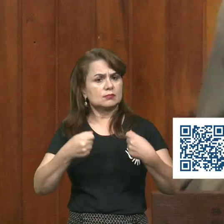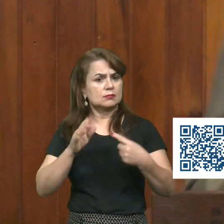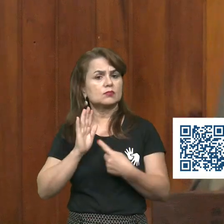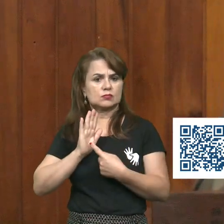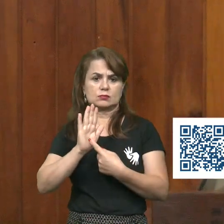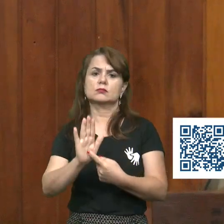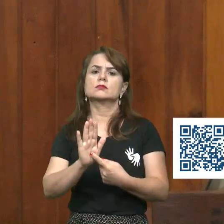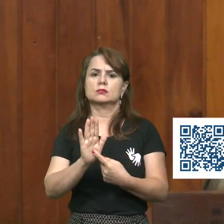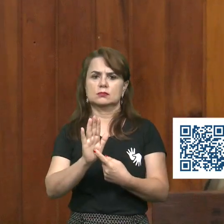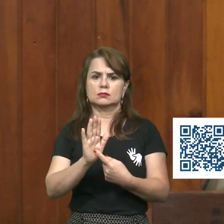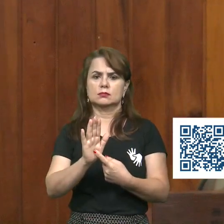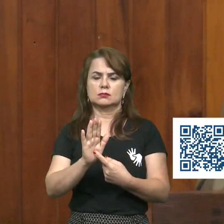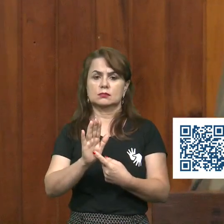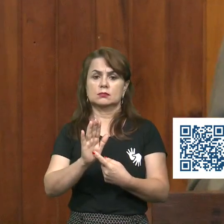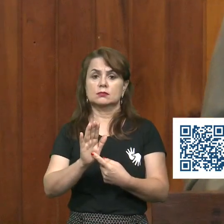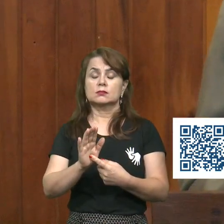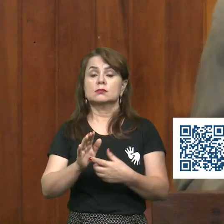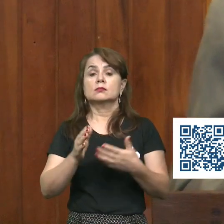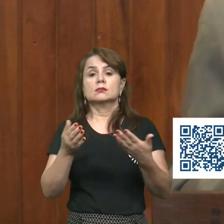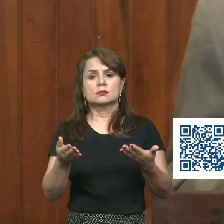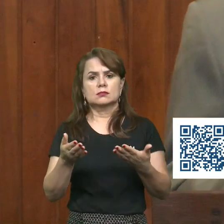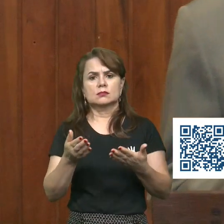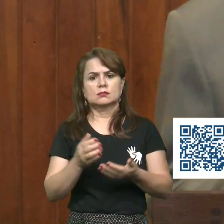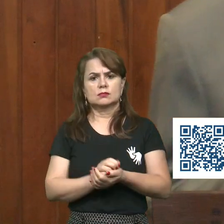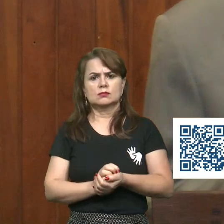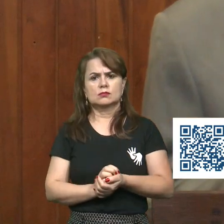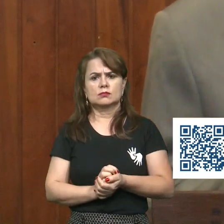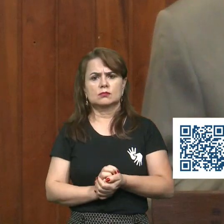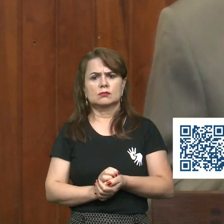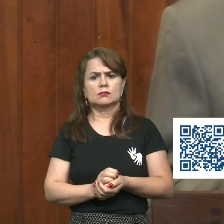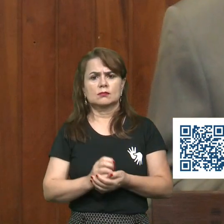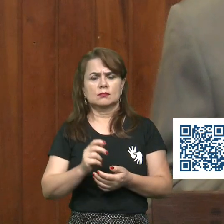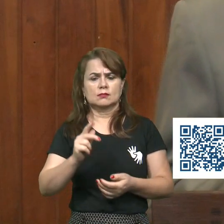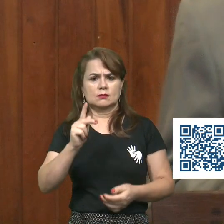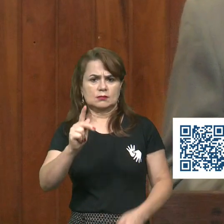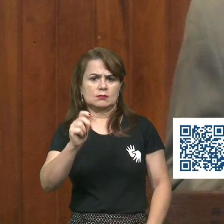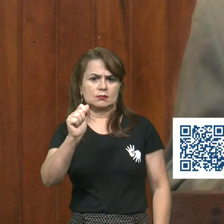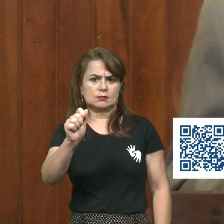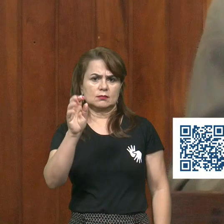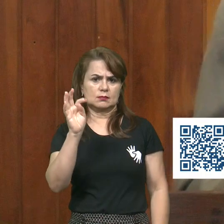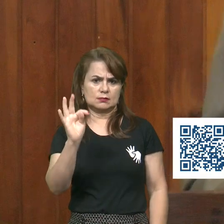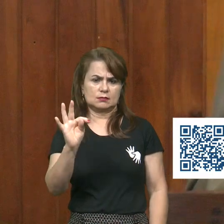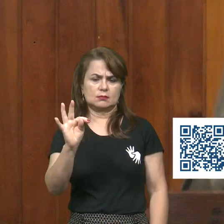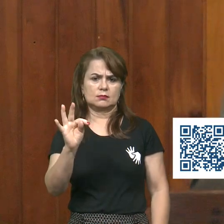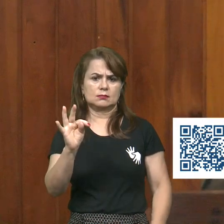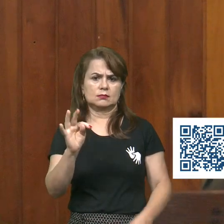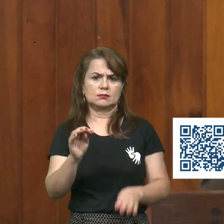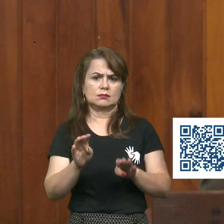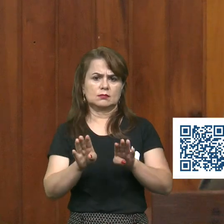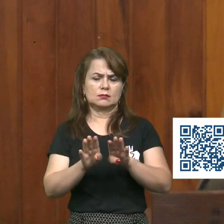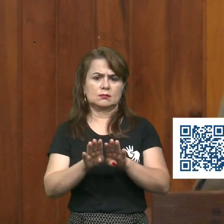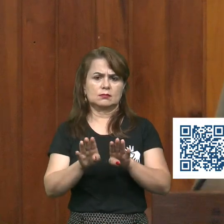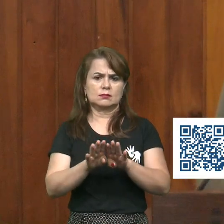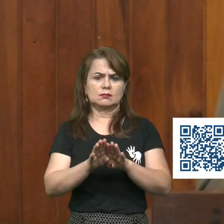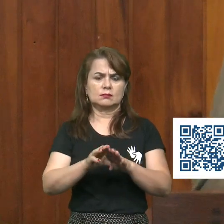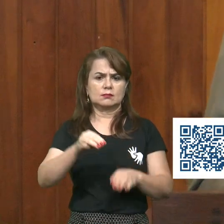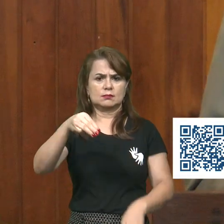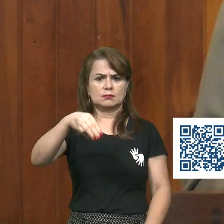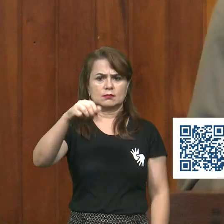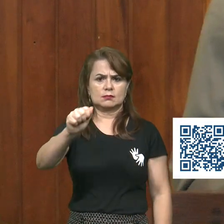esclarecidos. O posto de atendimento ao trabalhador de Marília e a empresa Max